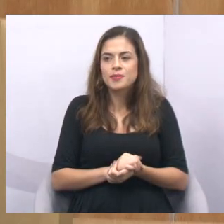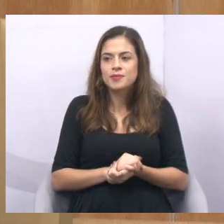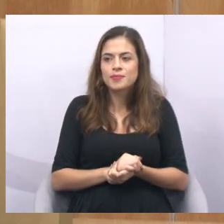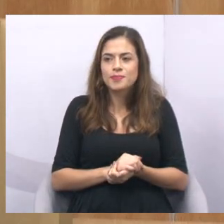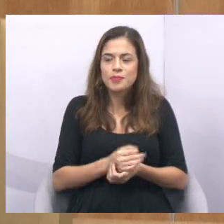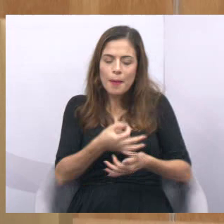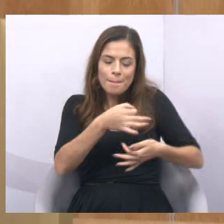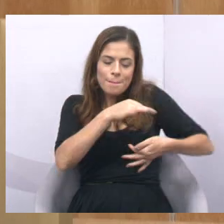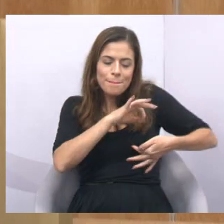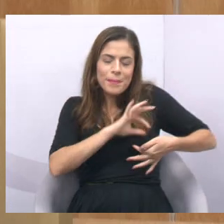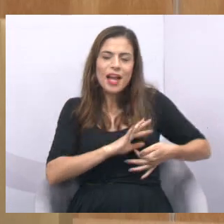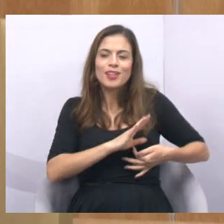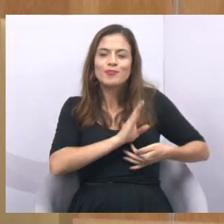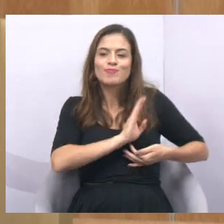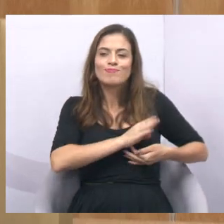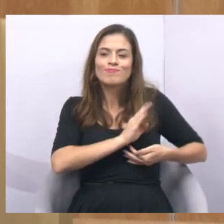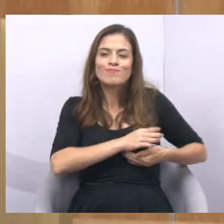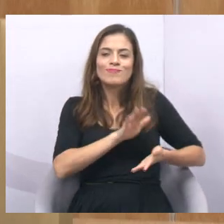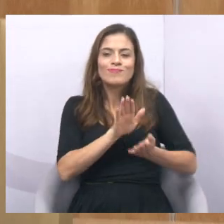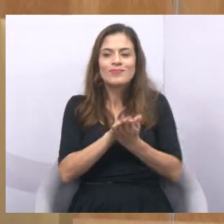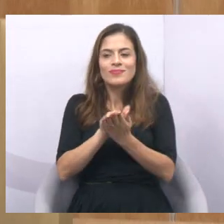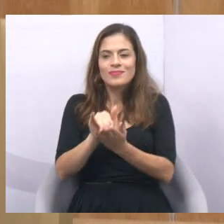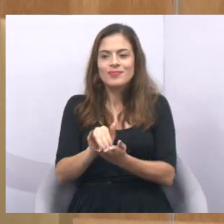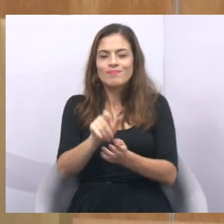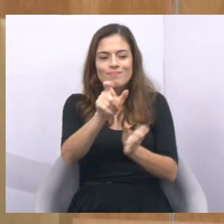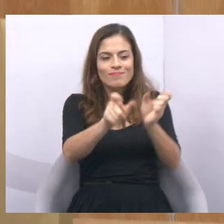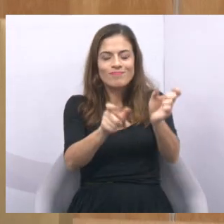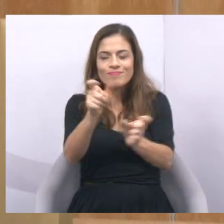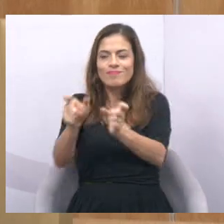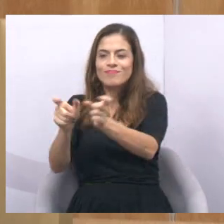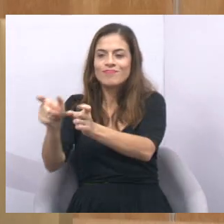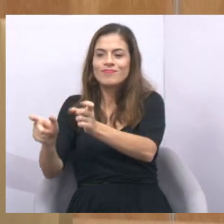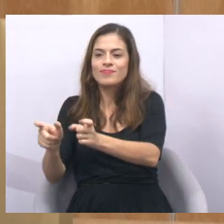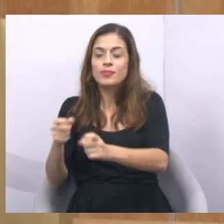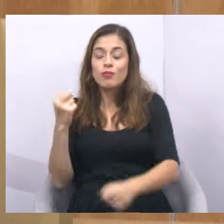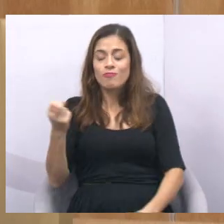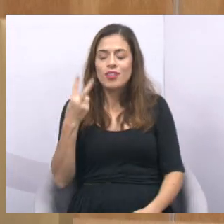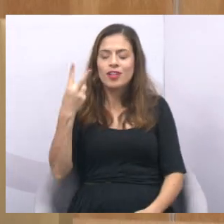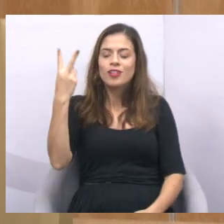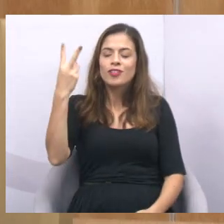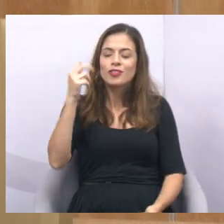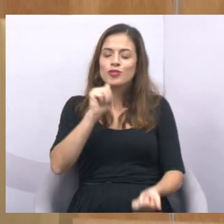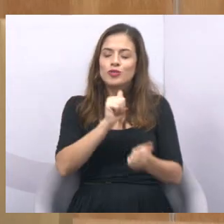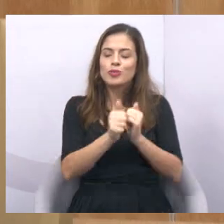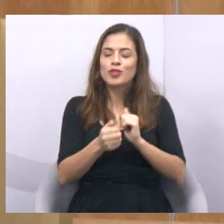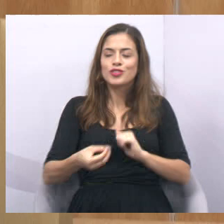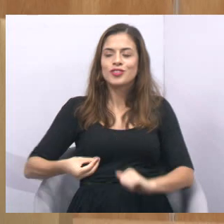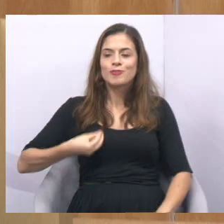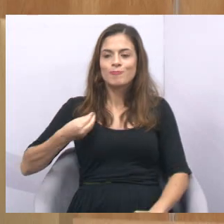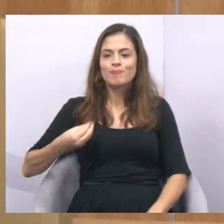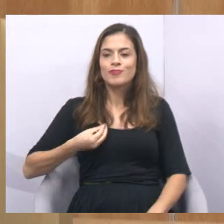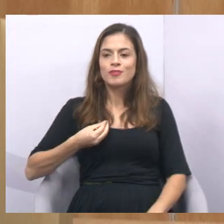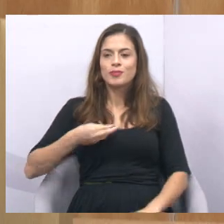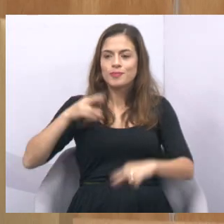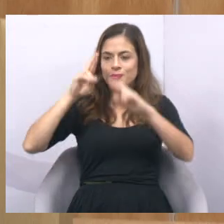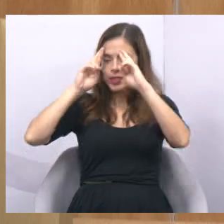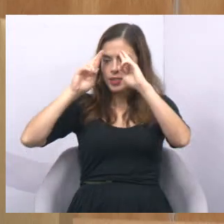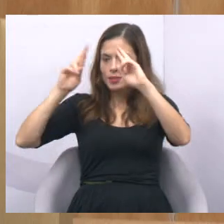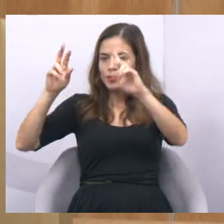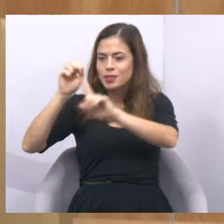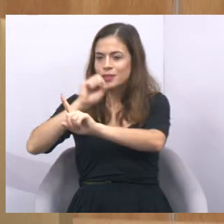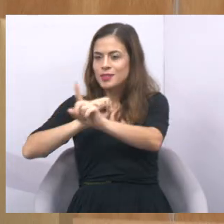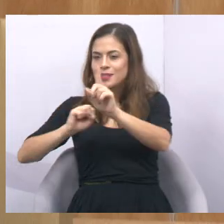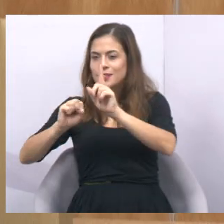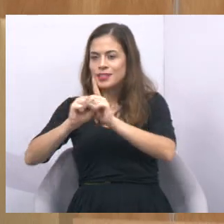no coração de todos os jacarienses os valores do esporte e da vida, como respeito,